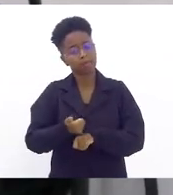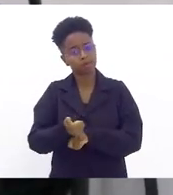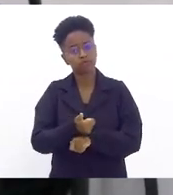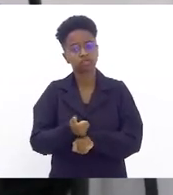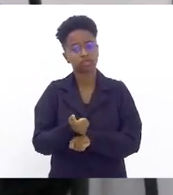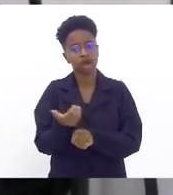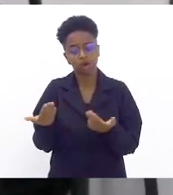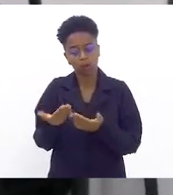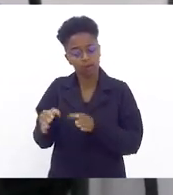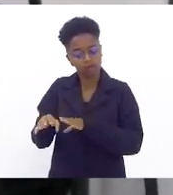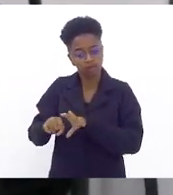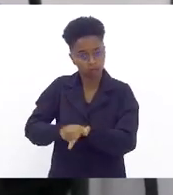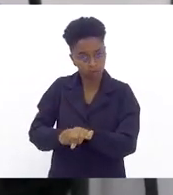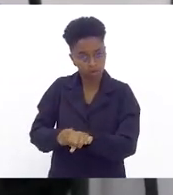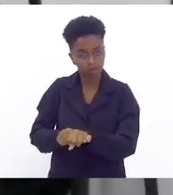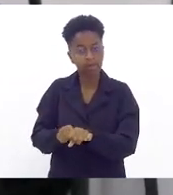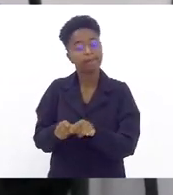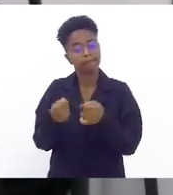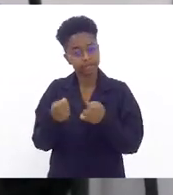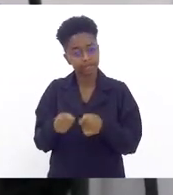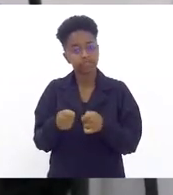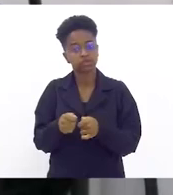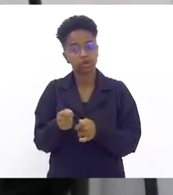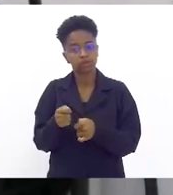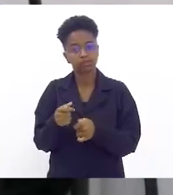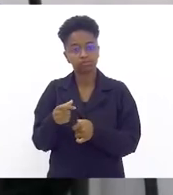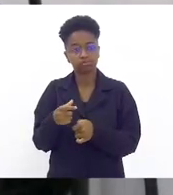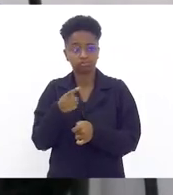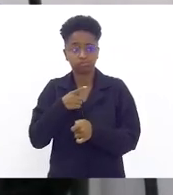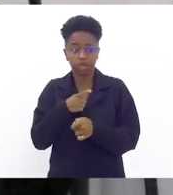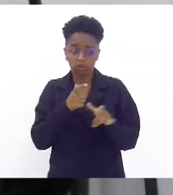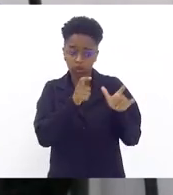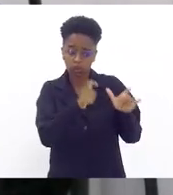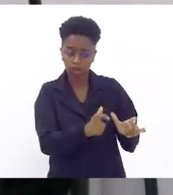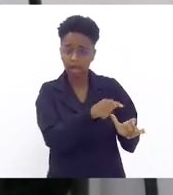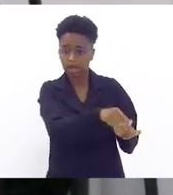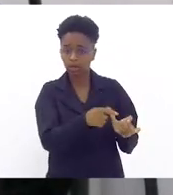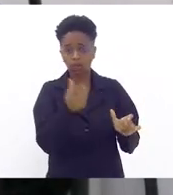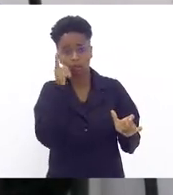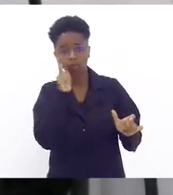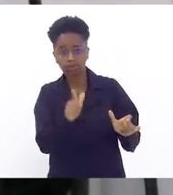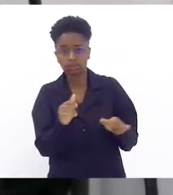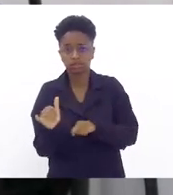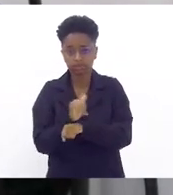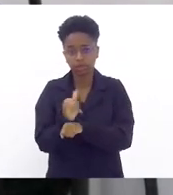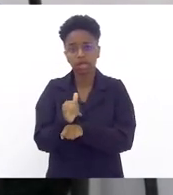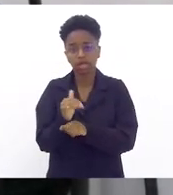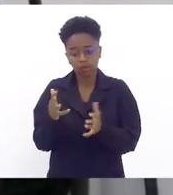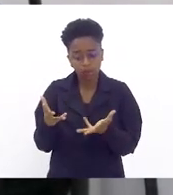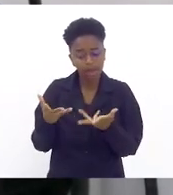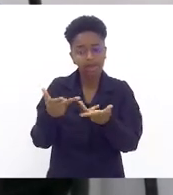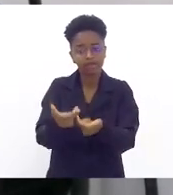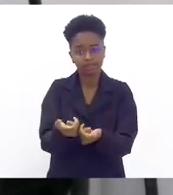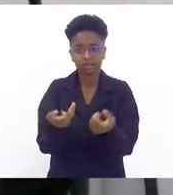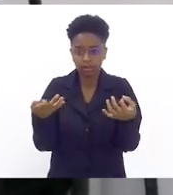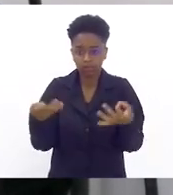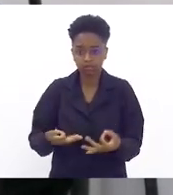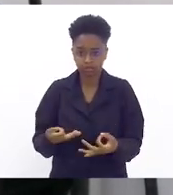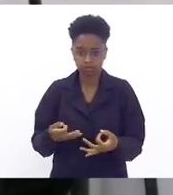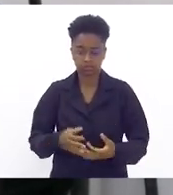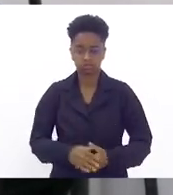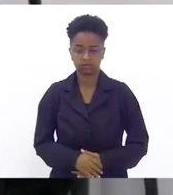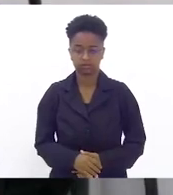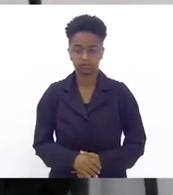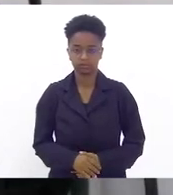que estão se formando lá efetivamente tem um meios né de Saírem de lá com uma qualificação plena né